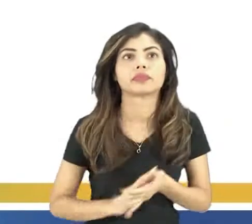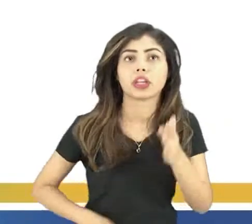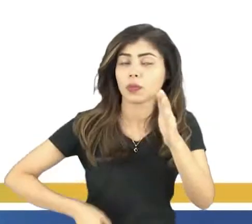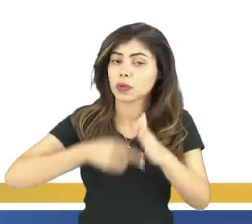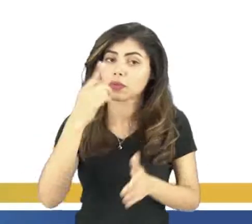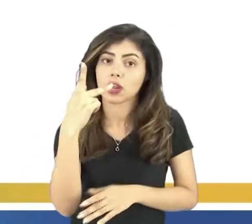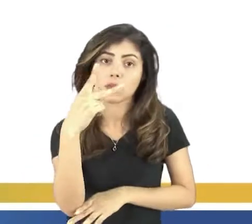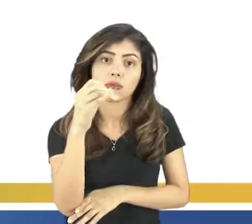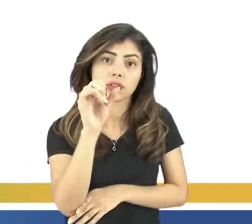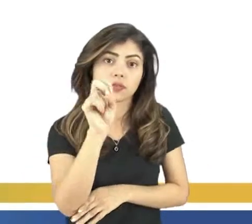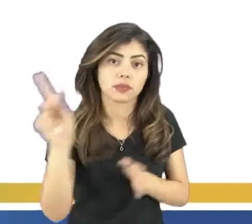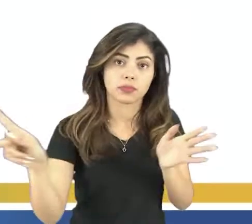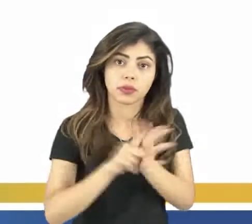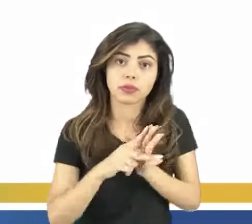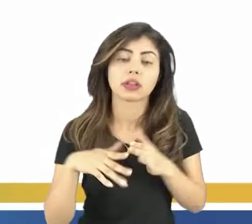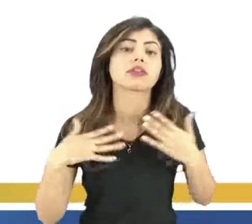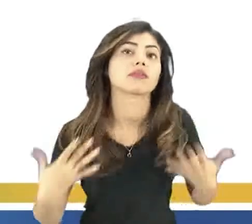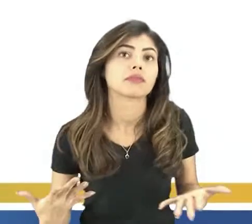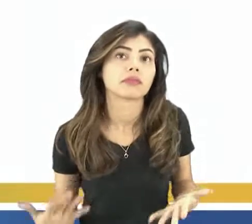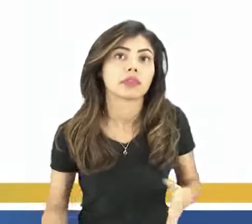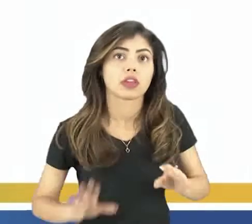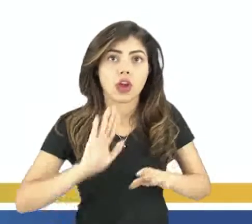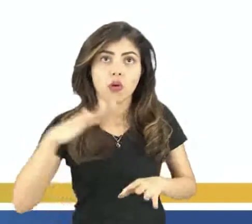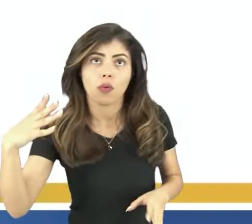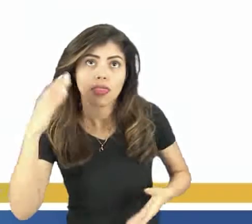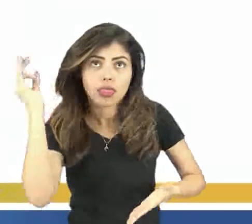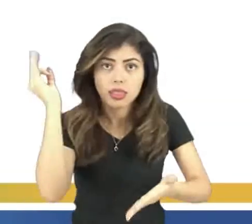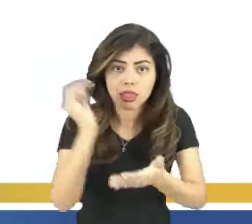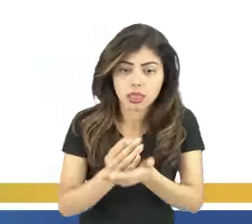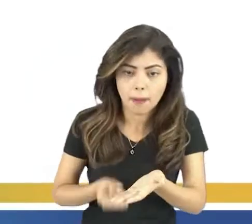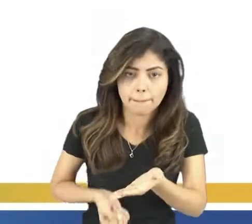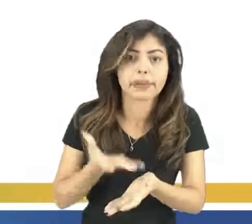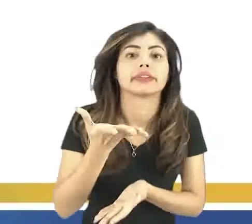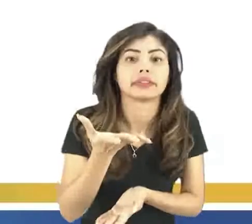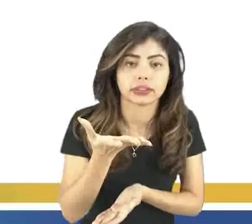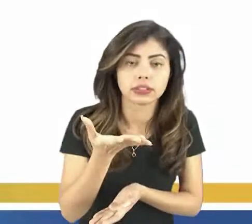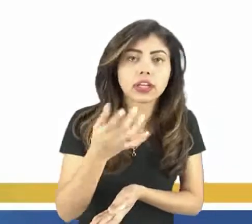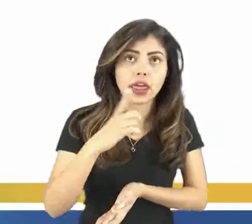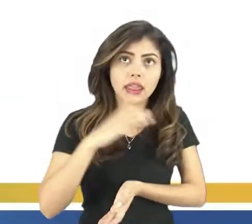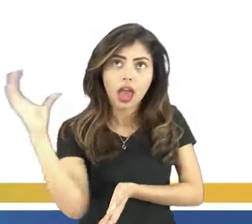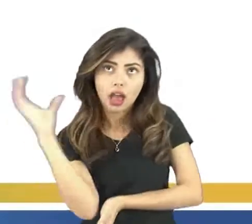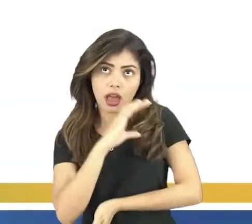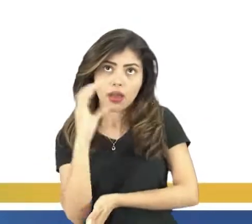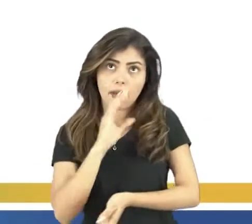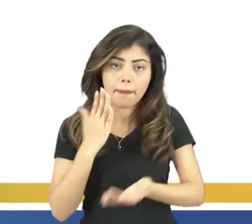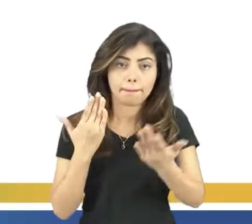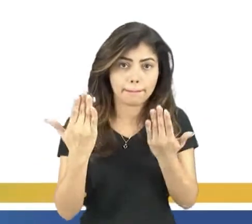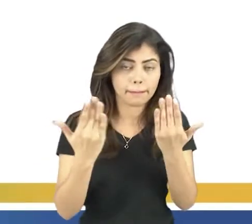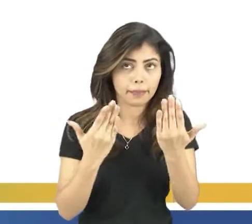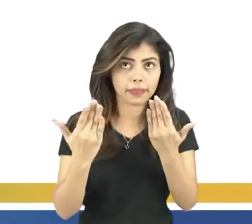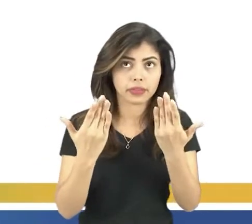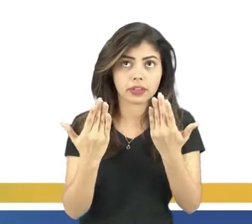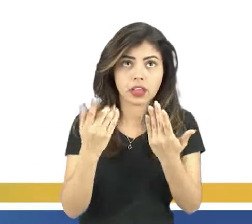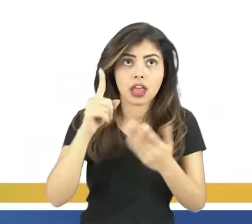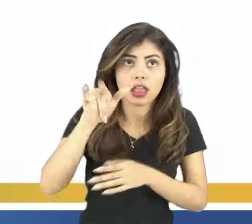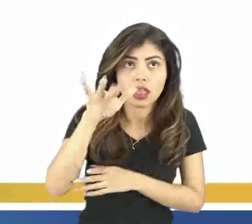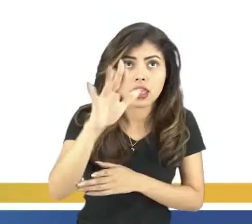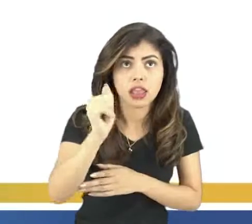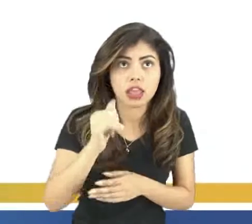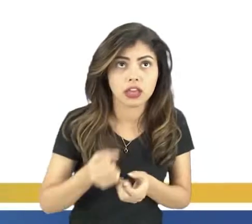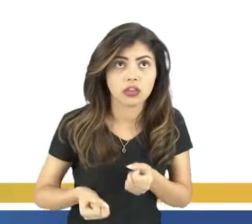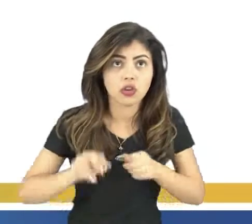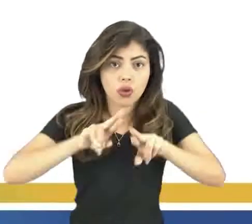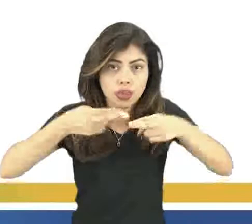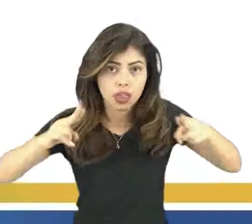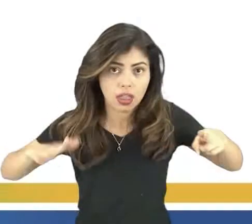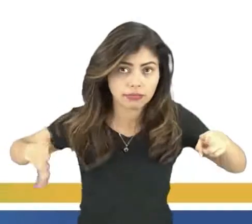primeira possibilidade. Quando a partícula é lançada, possui velocidade paralela às linhas de indução